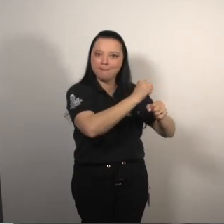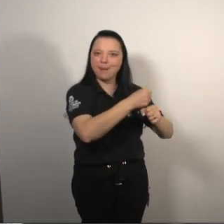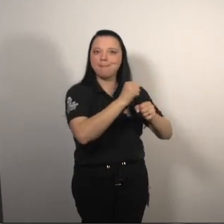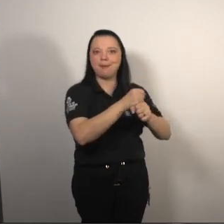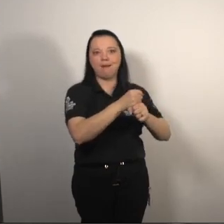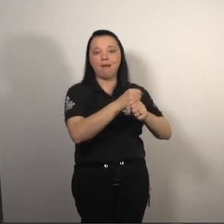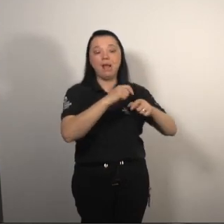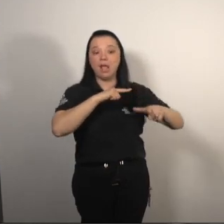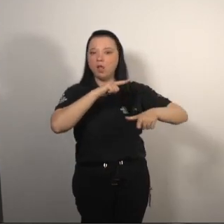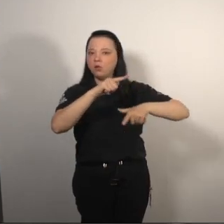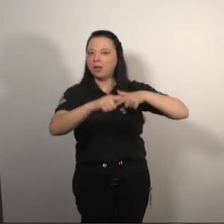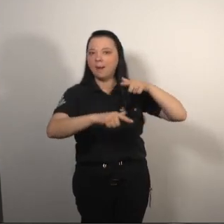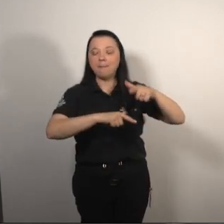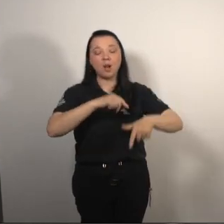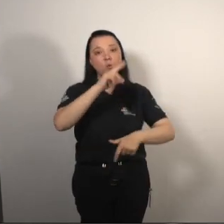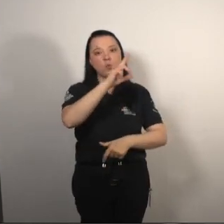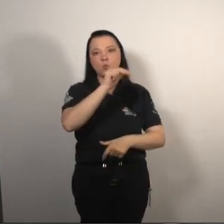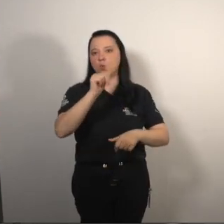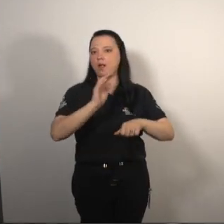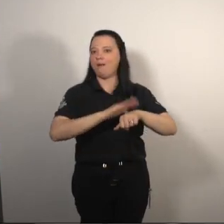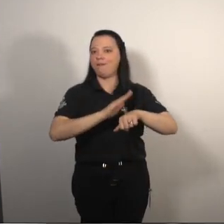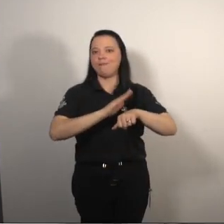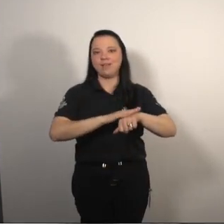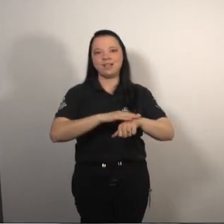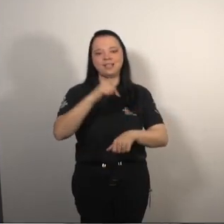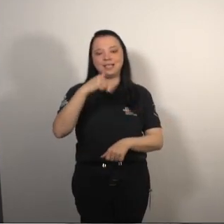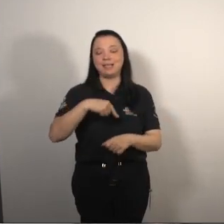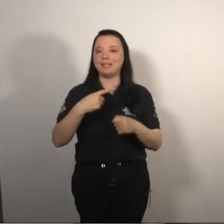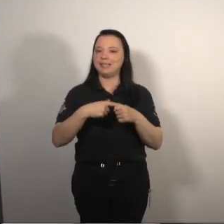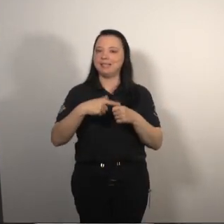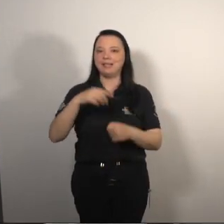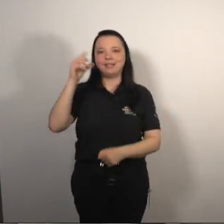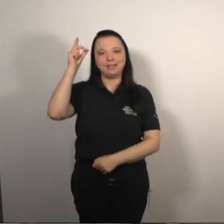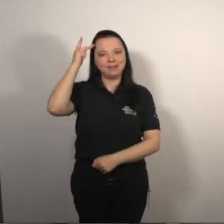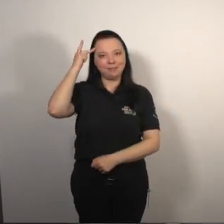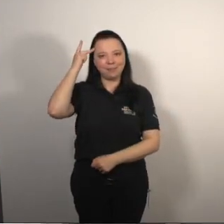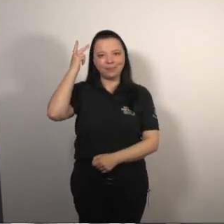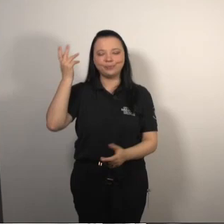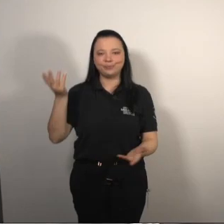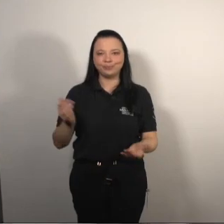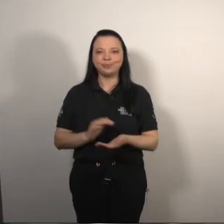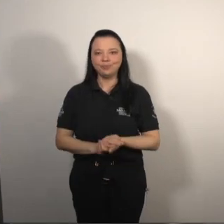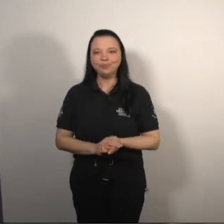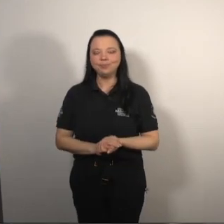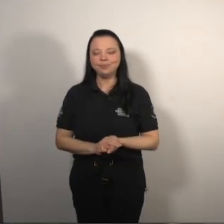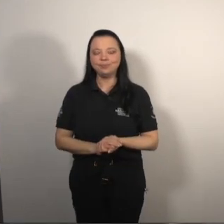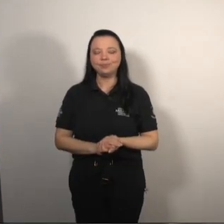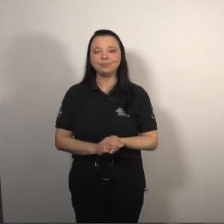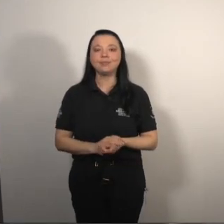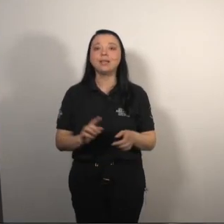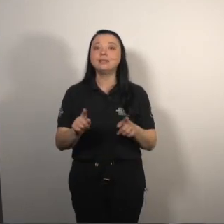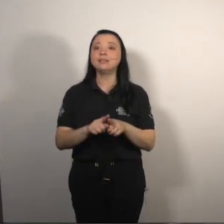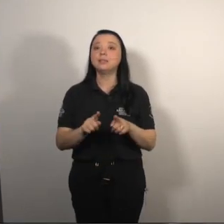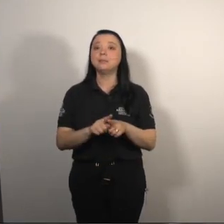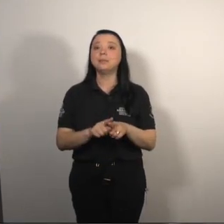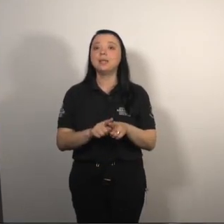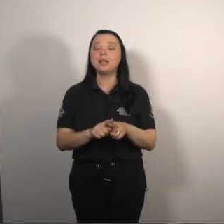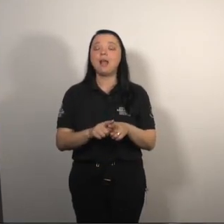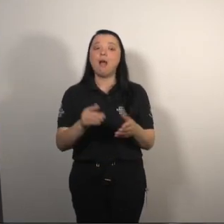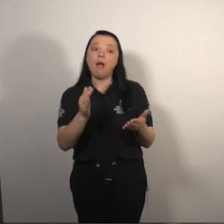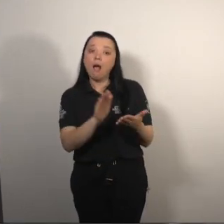visto na história de São Paulo. Quero também colocar, e para finalizar,